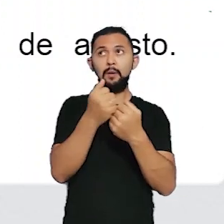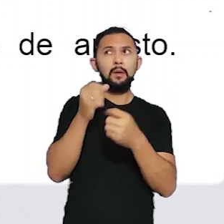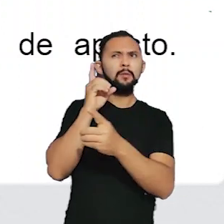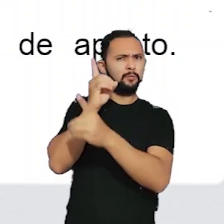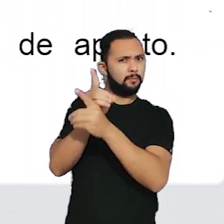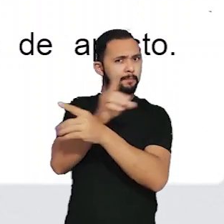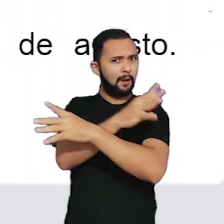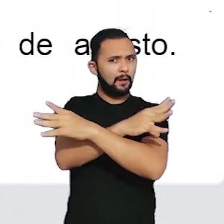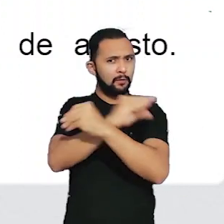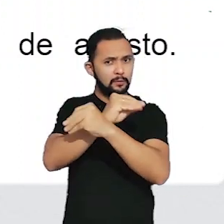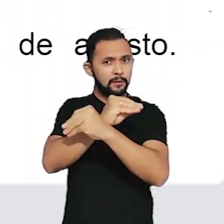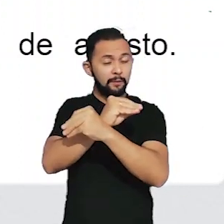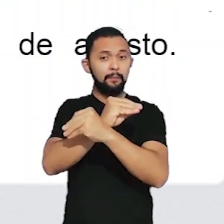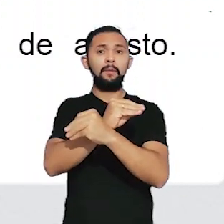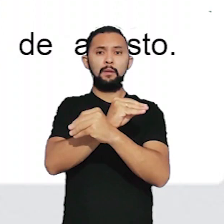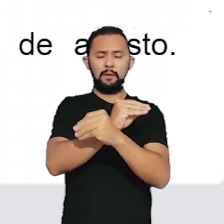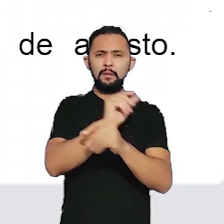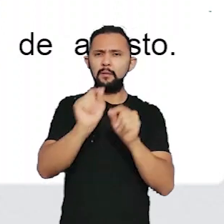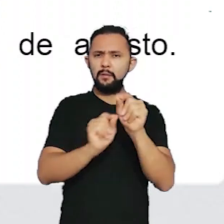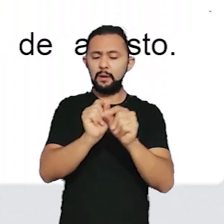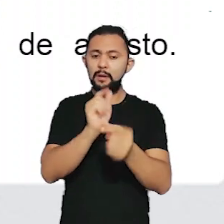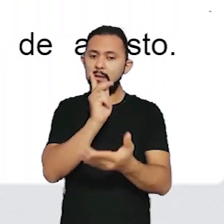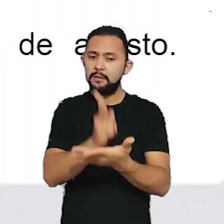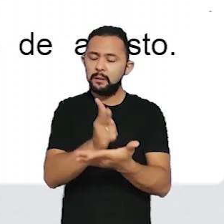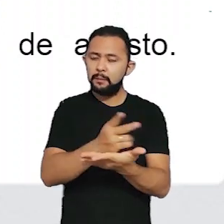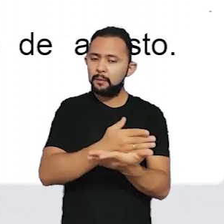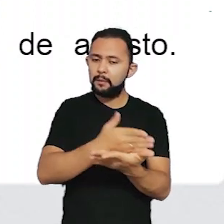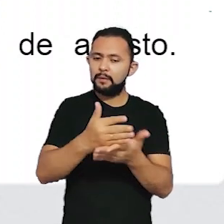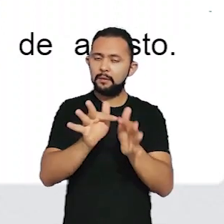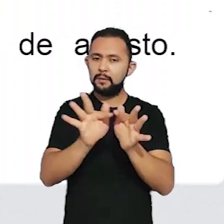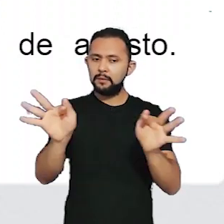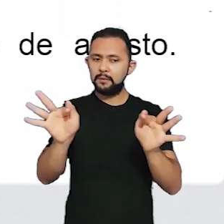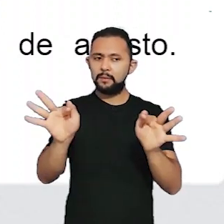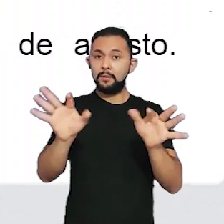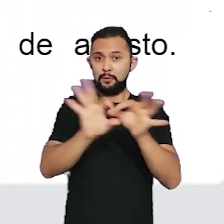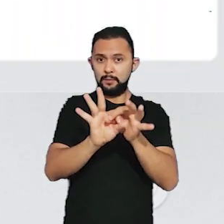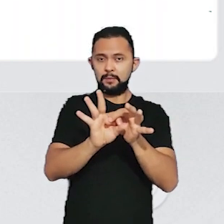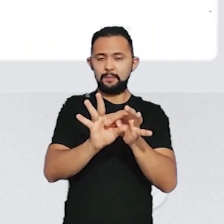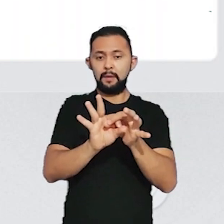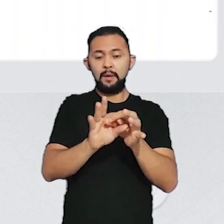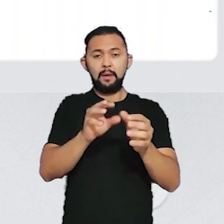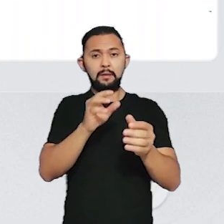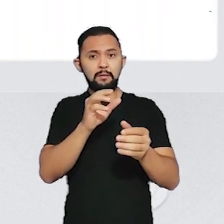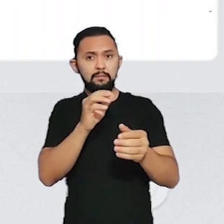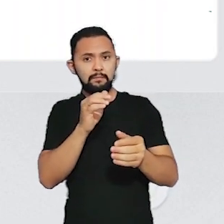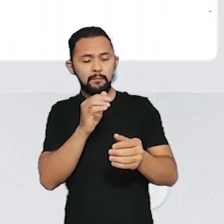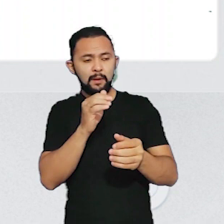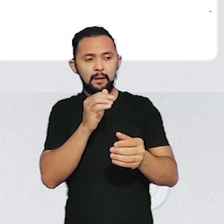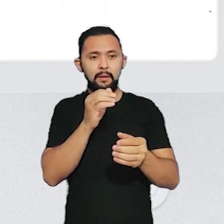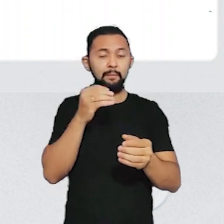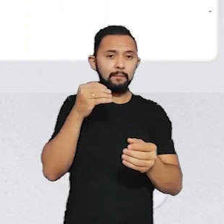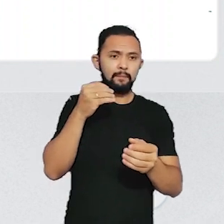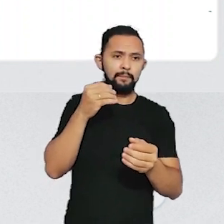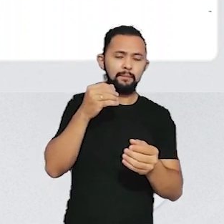conjunção, tá? Lembrando que orações substantivas são sempre introduzidas por conjunções. tenta substituir a oração que tem a conjunção